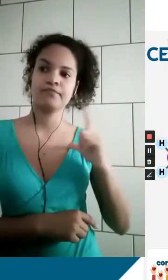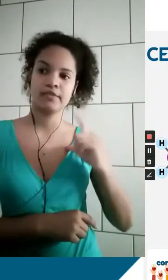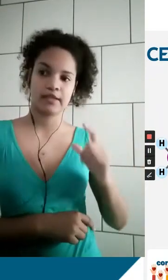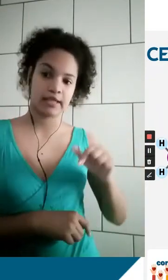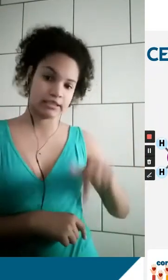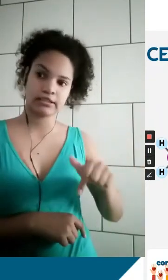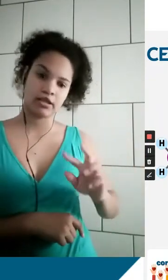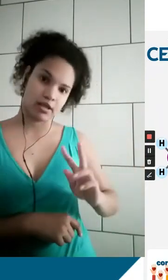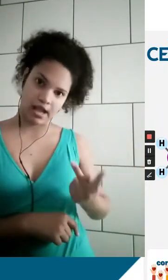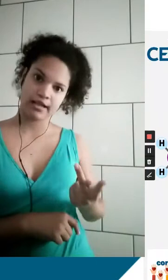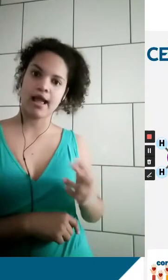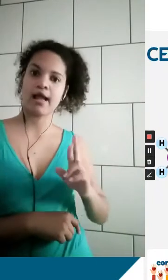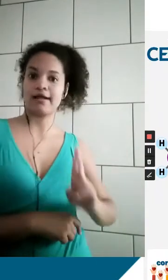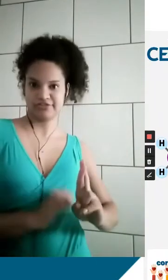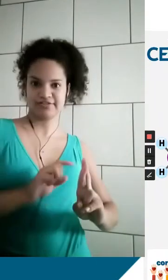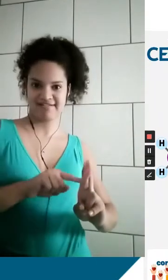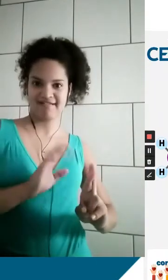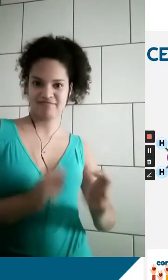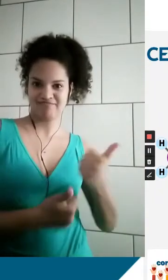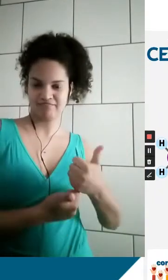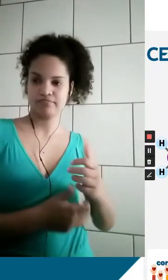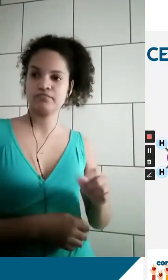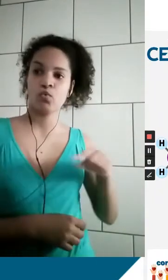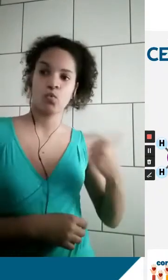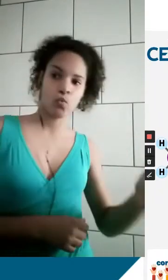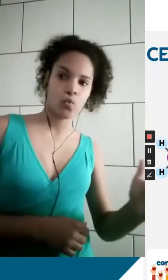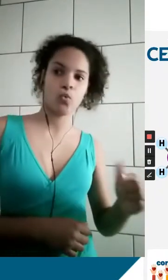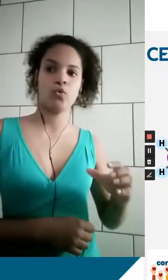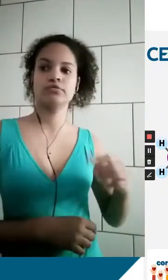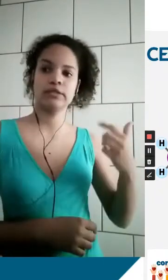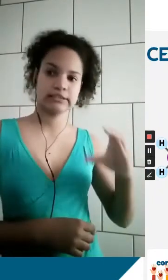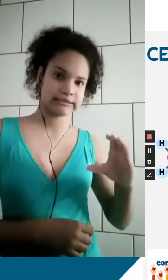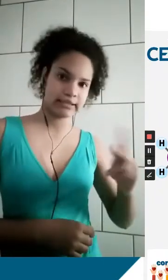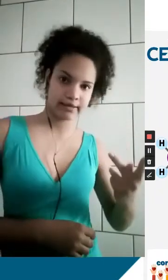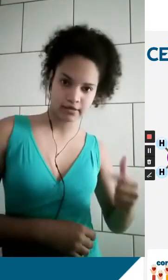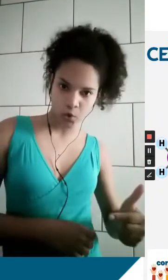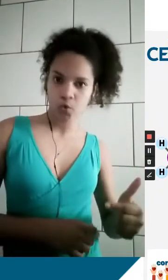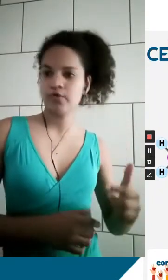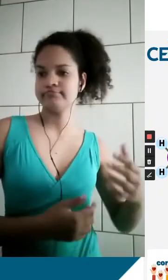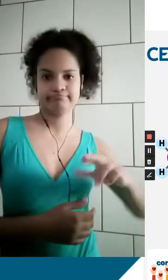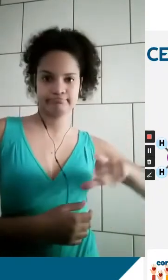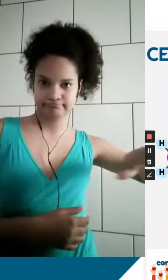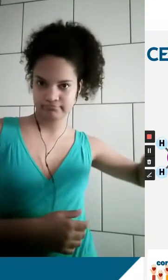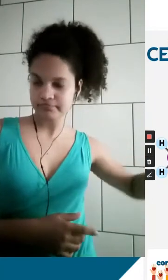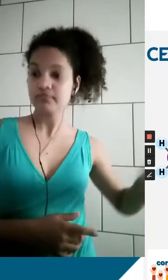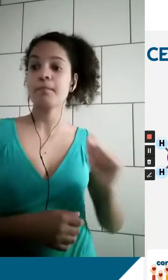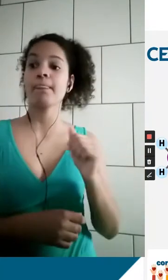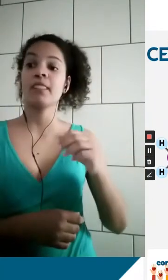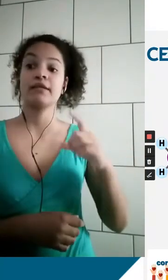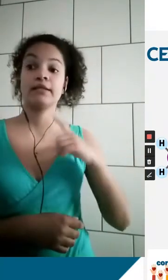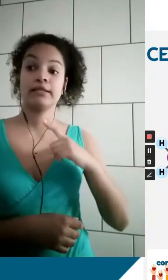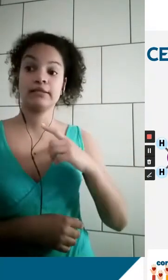radicais, aqui é um H, é um radical. O CH3 é outro radical. Aqui é um outro radical. A